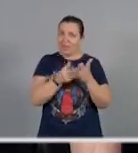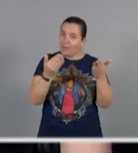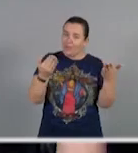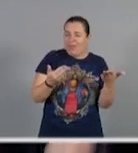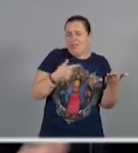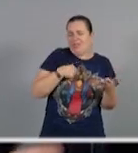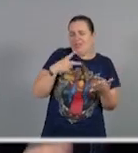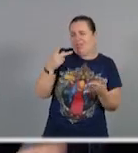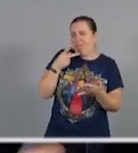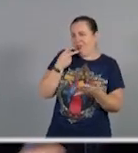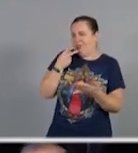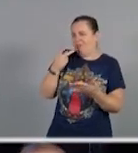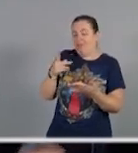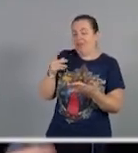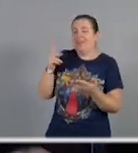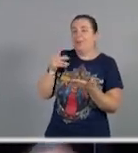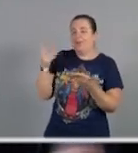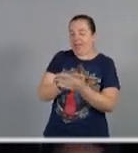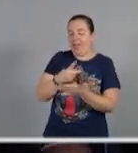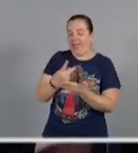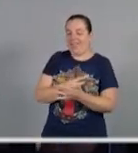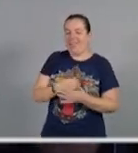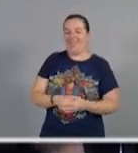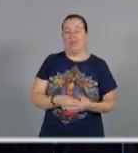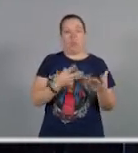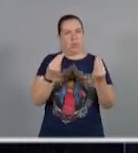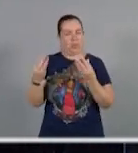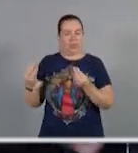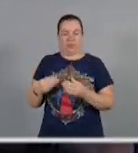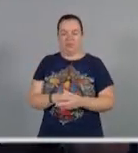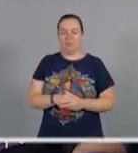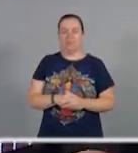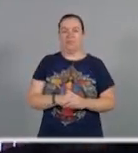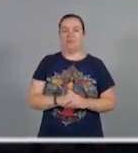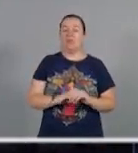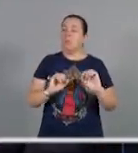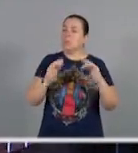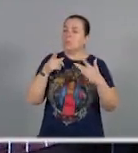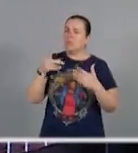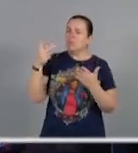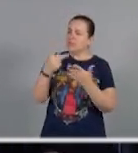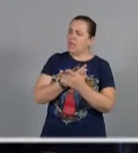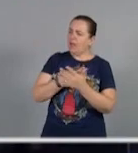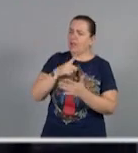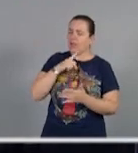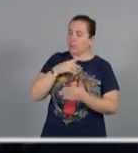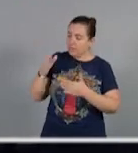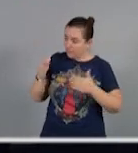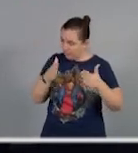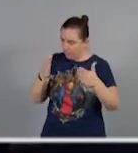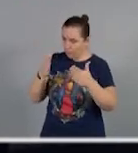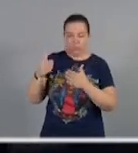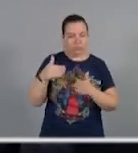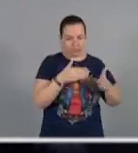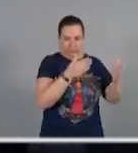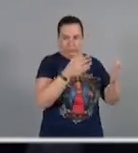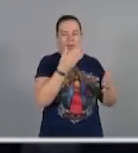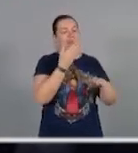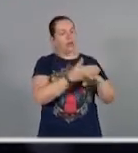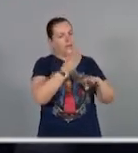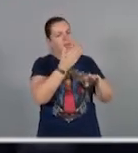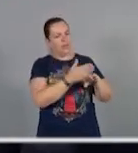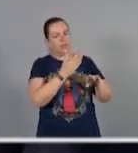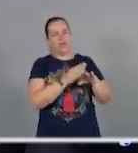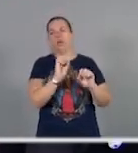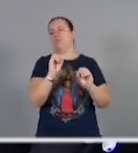né? Sério? Bastante. Quando você erra, você tem 2 caminhos. Treinar a música